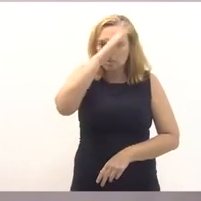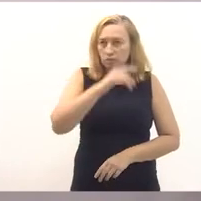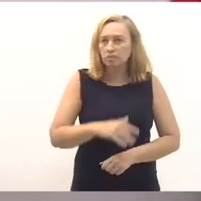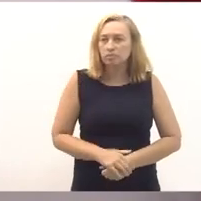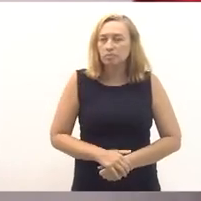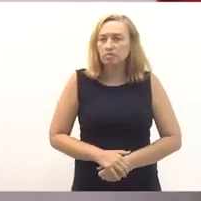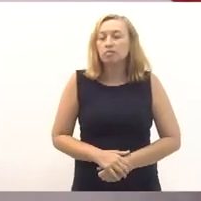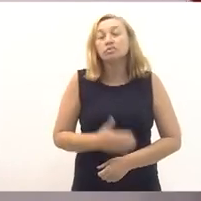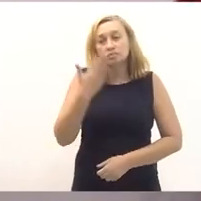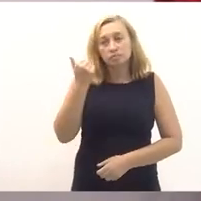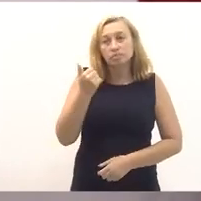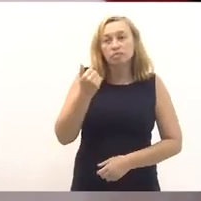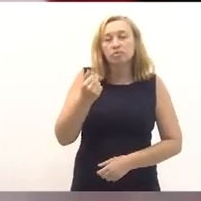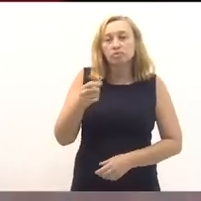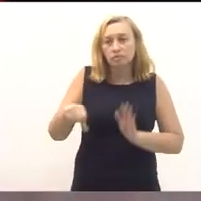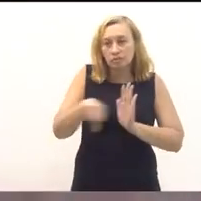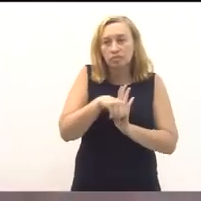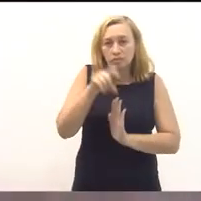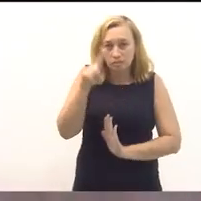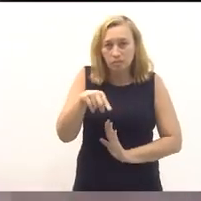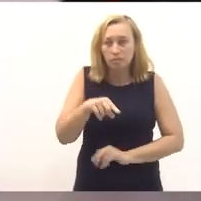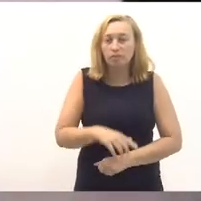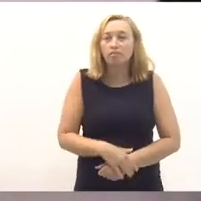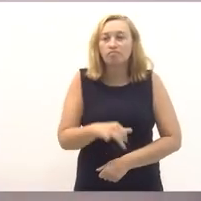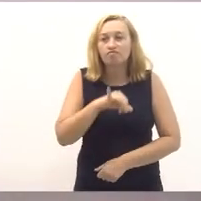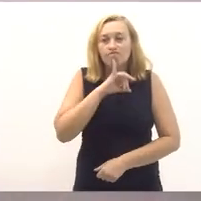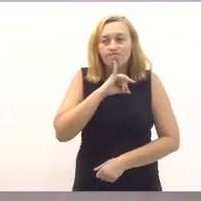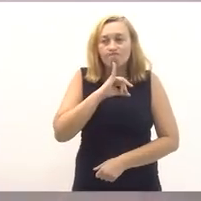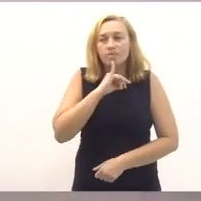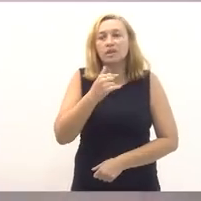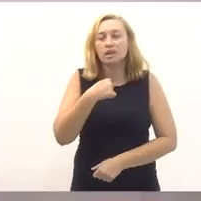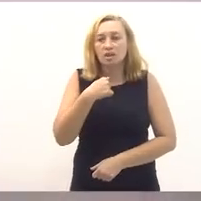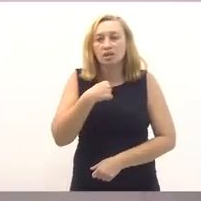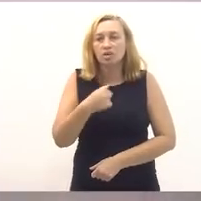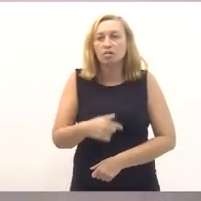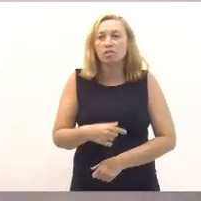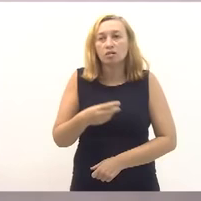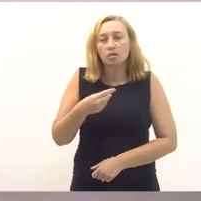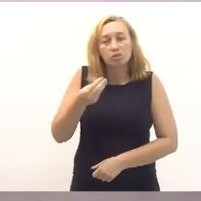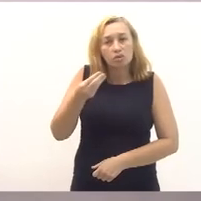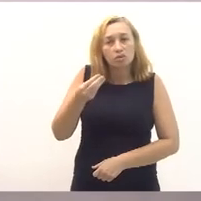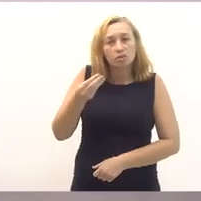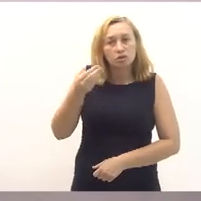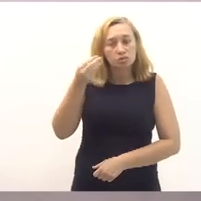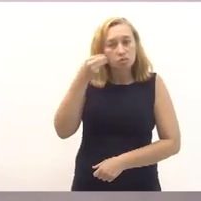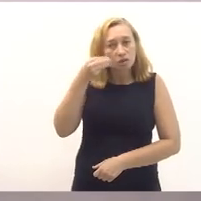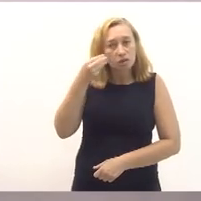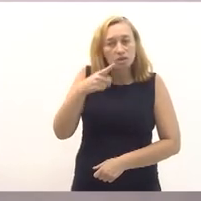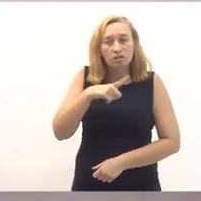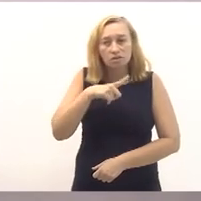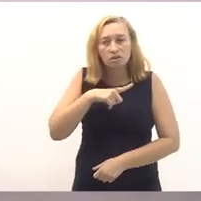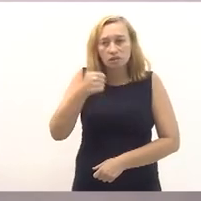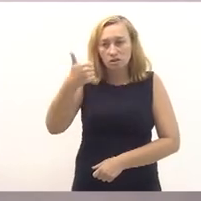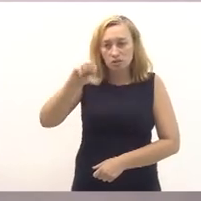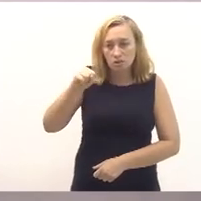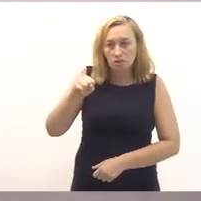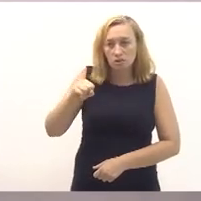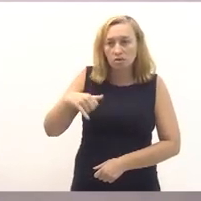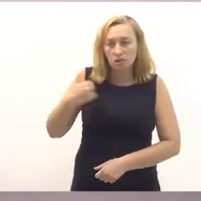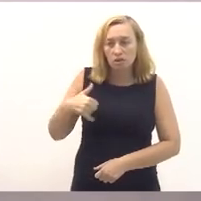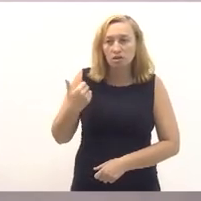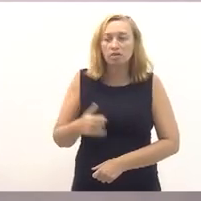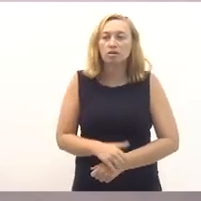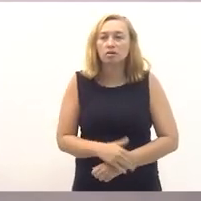crime inafiançável que a tortura e eu infelizmente provei disso com 18 anos de idade portanto são